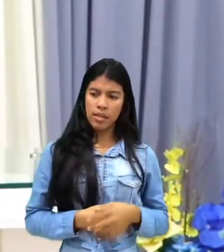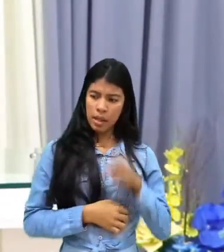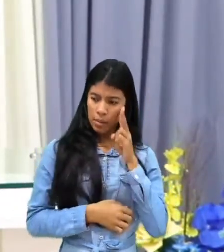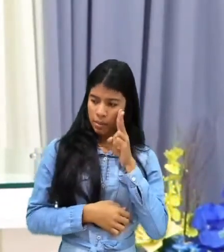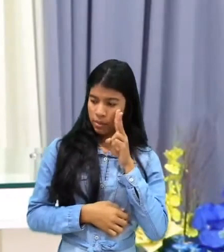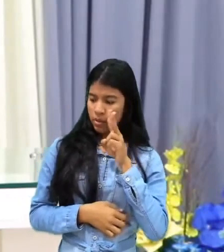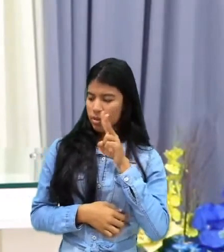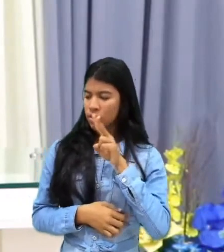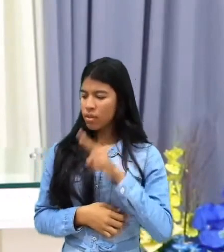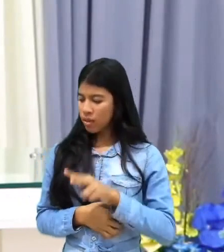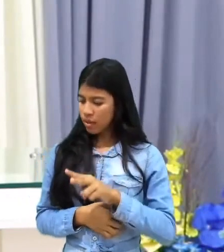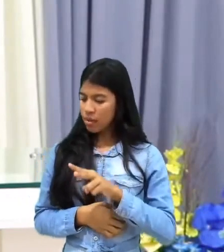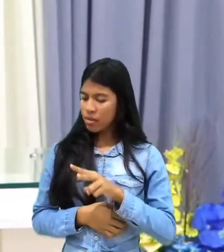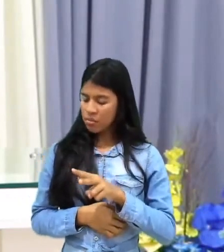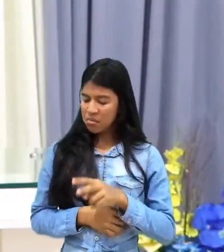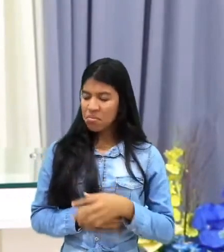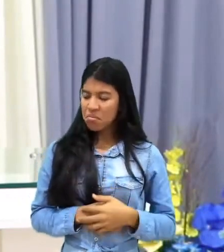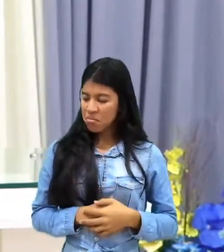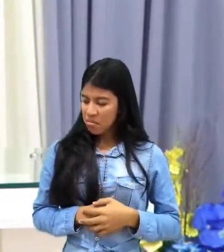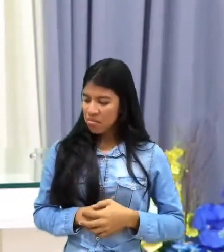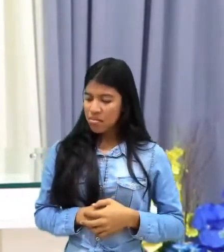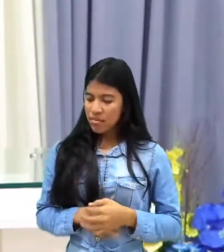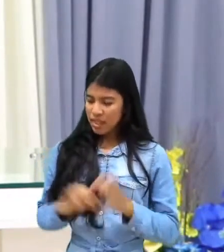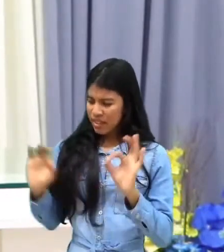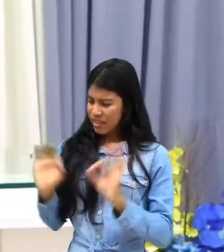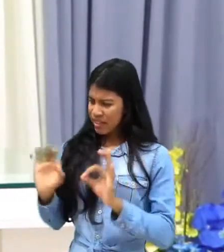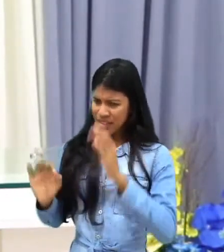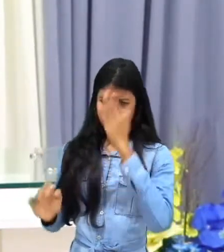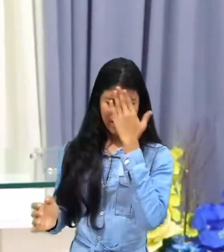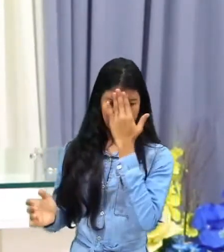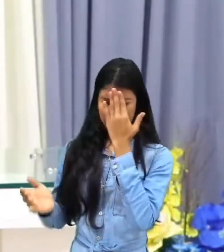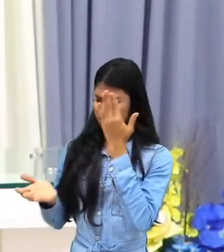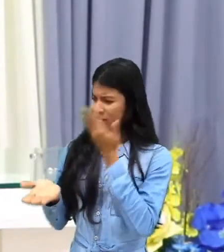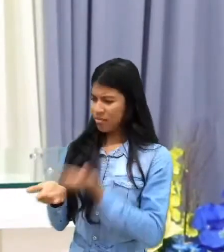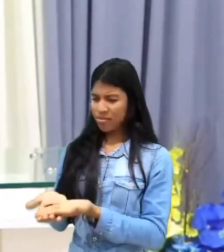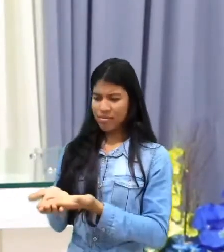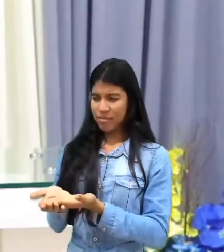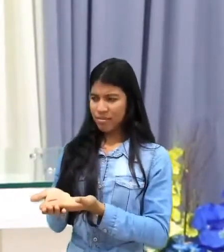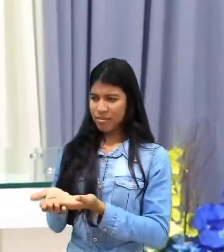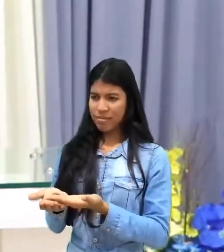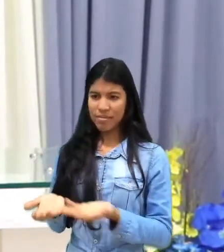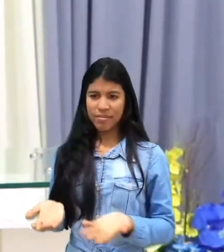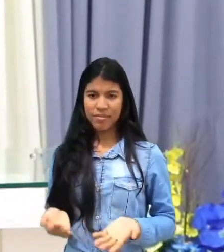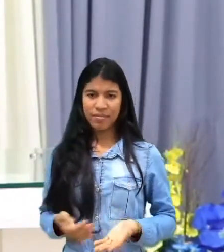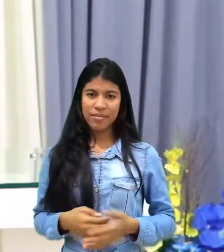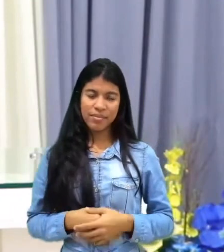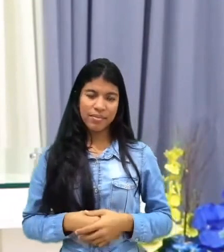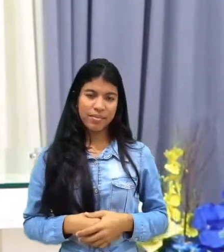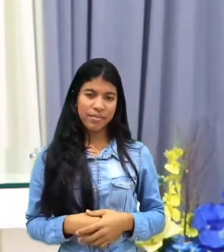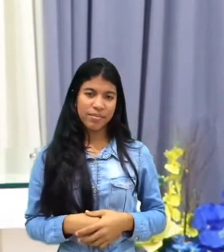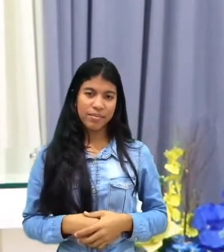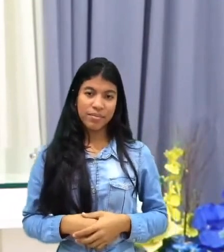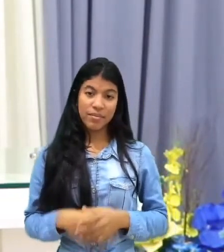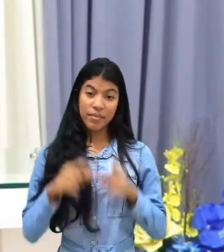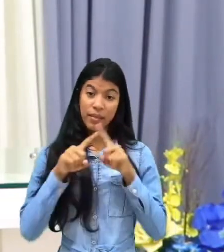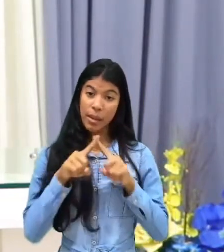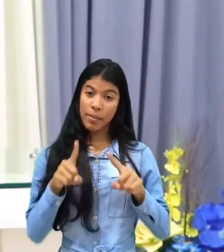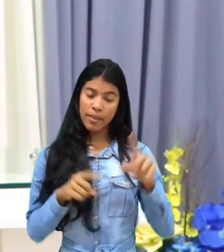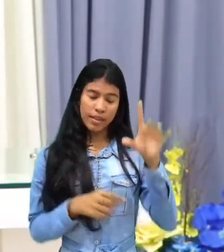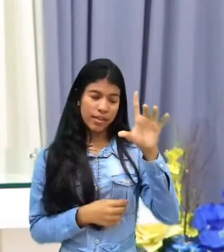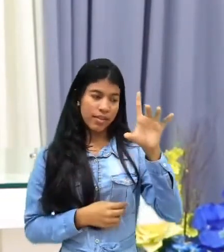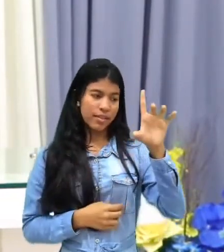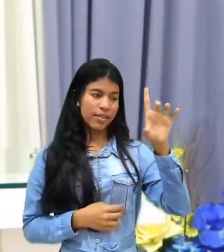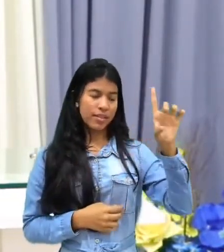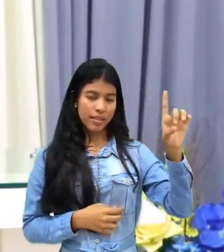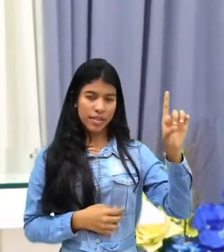esse cidadão aí, ninguém acreditou nele. Viu? Mas Deus